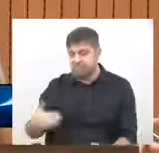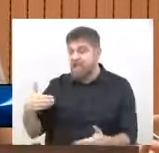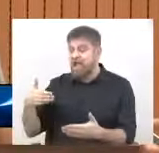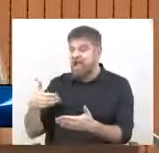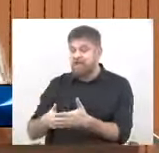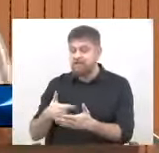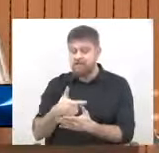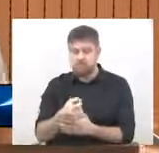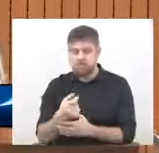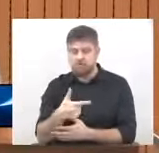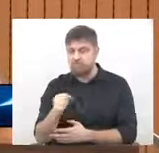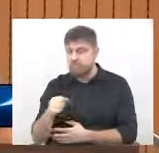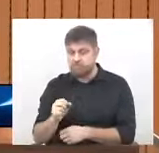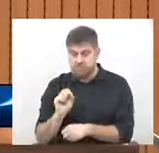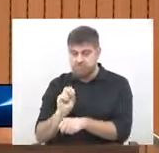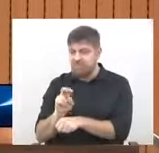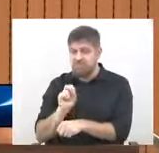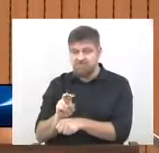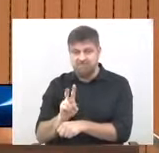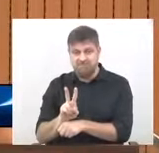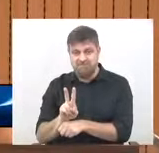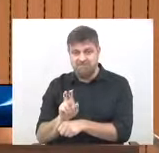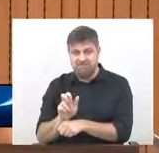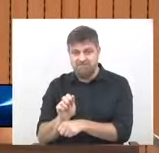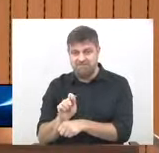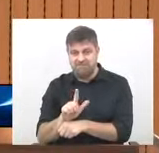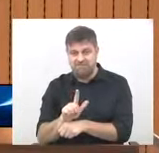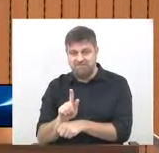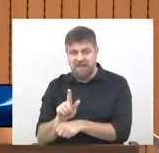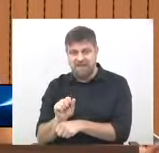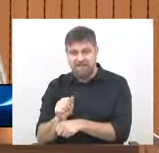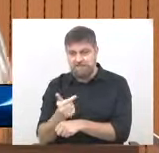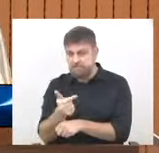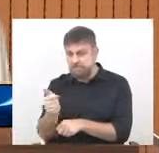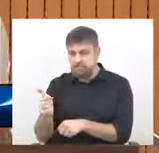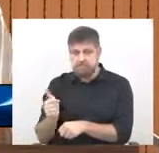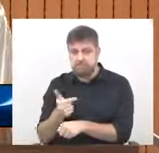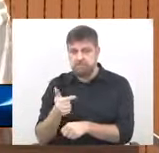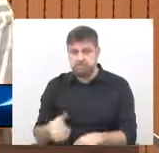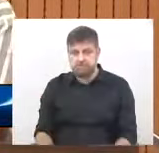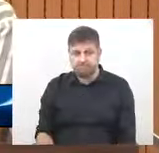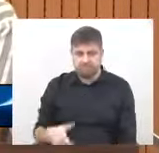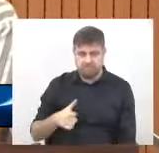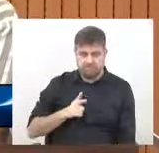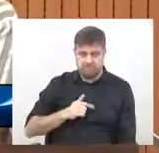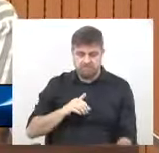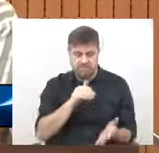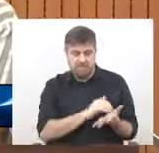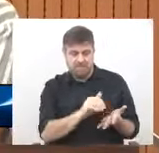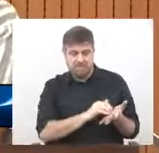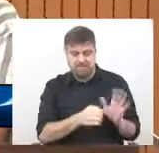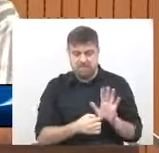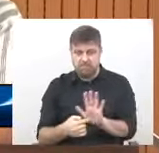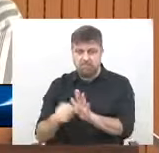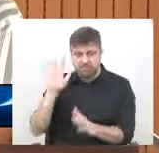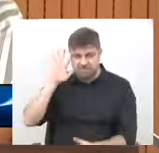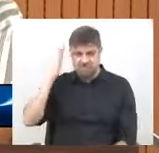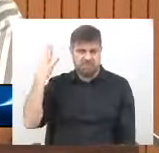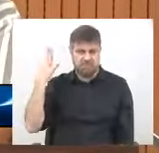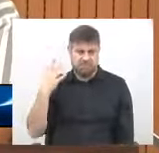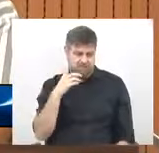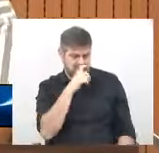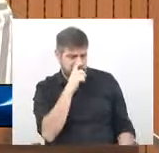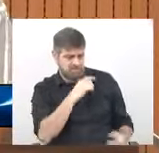rede assistencial não tem vagas para atender as crianças. Então, na verdade, a solução que foi apontada pela secretaria é uma não